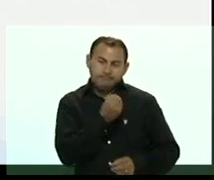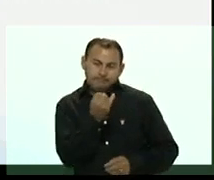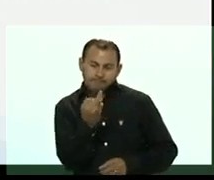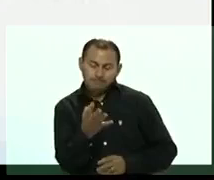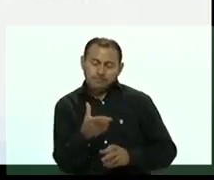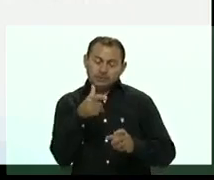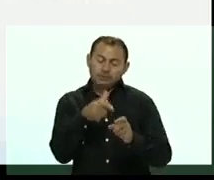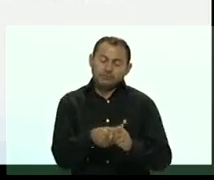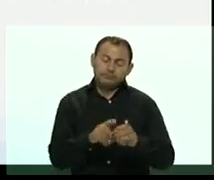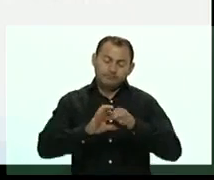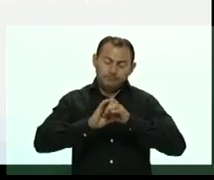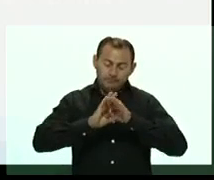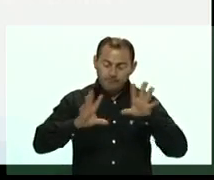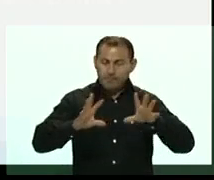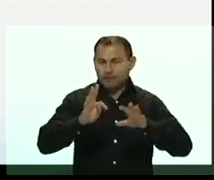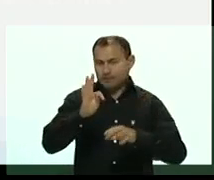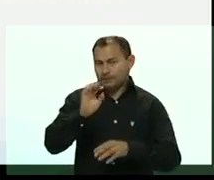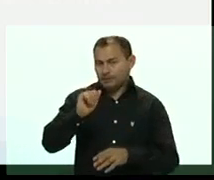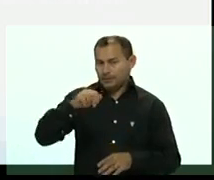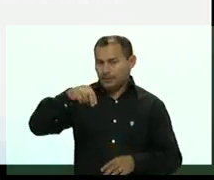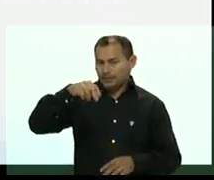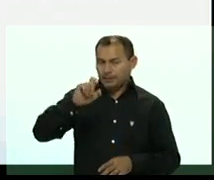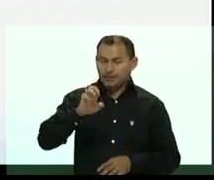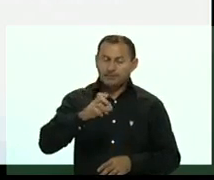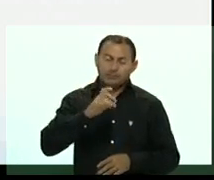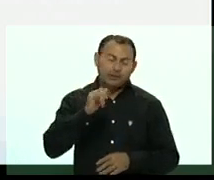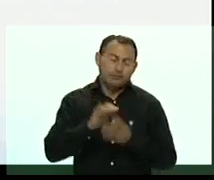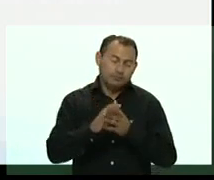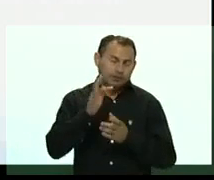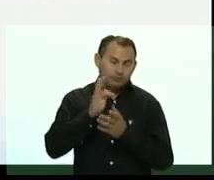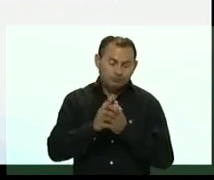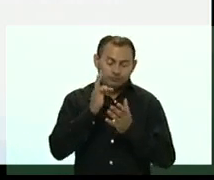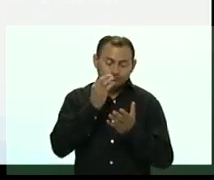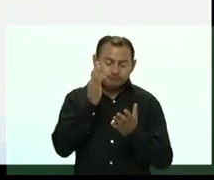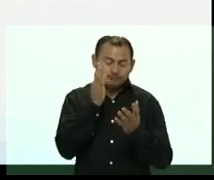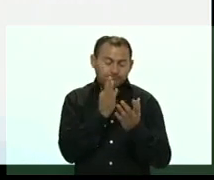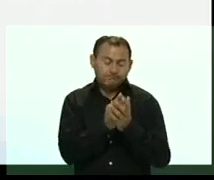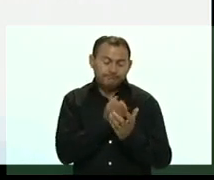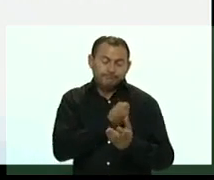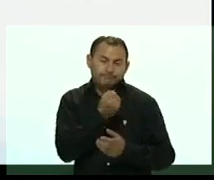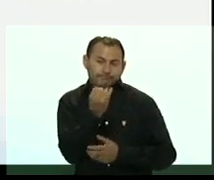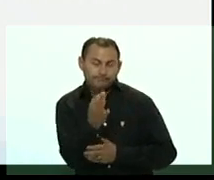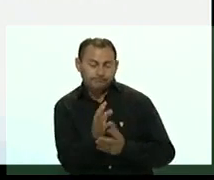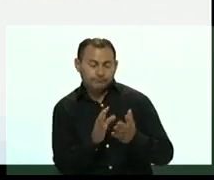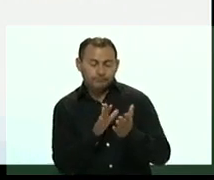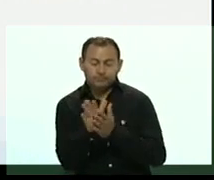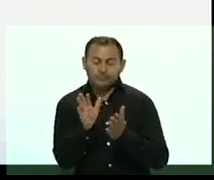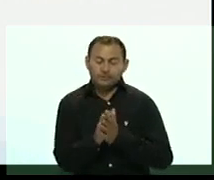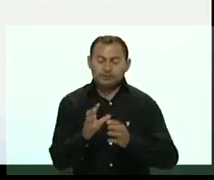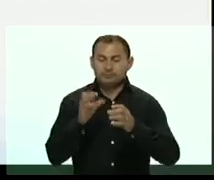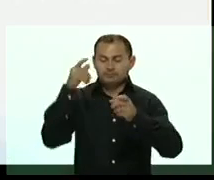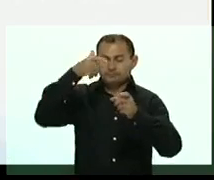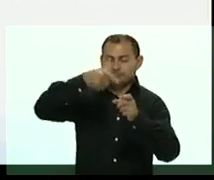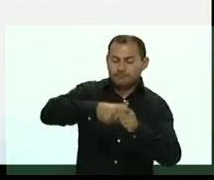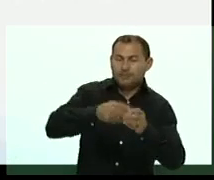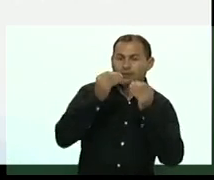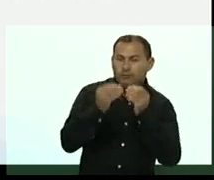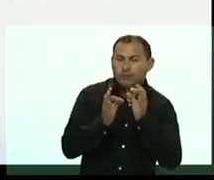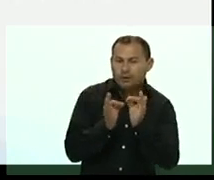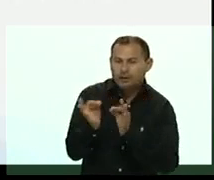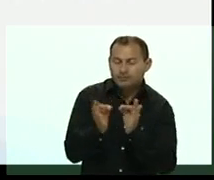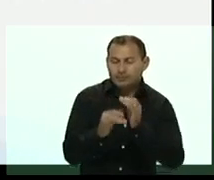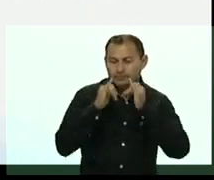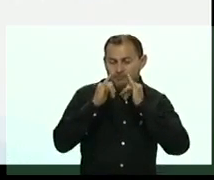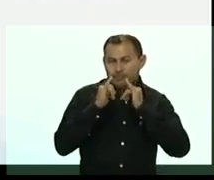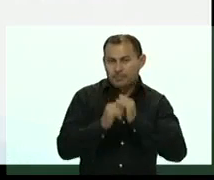de combustível disponível no tanque é uma função da quantia de dinheiro gasto no abastecimento. Então, como que nós vamos organizar